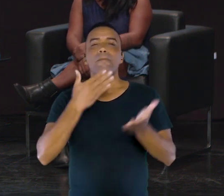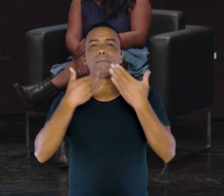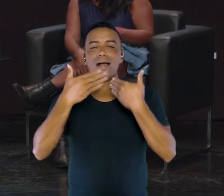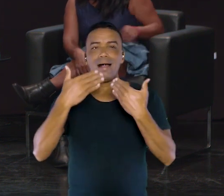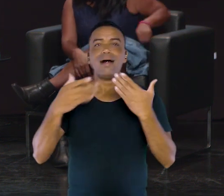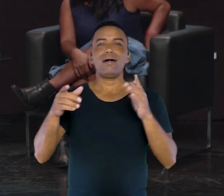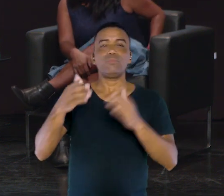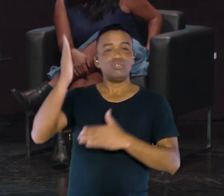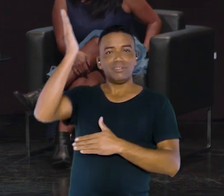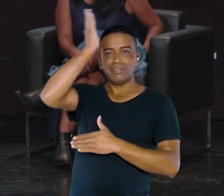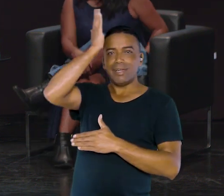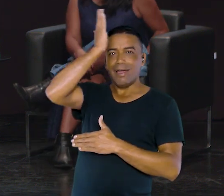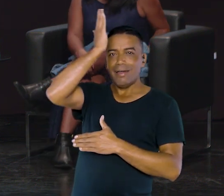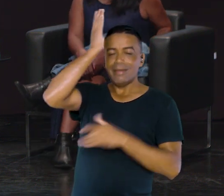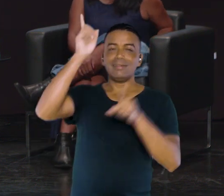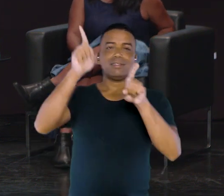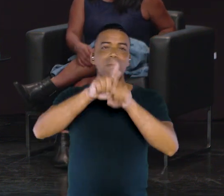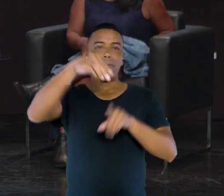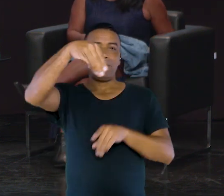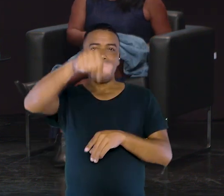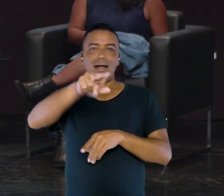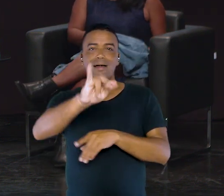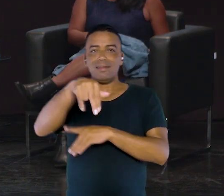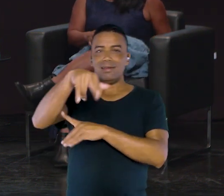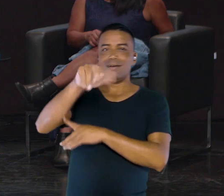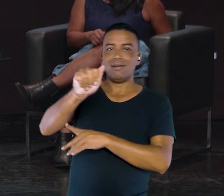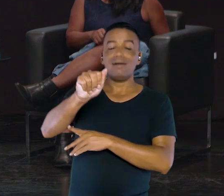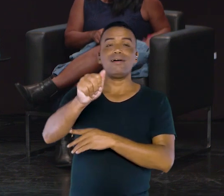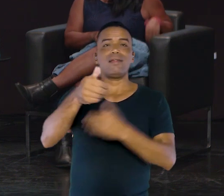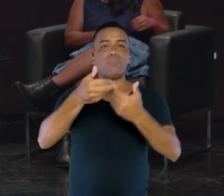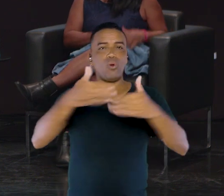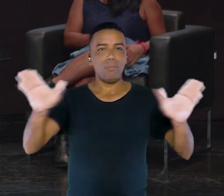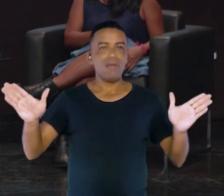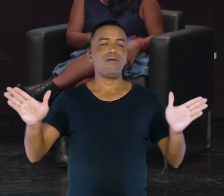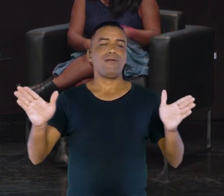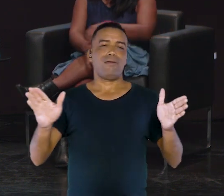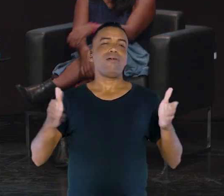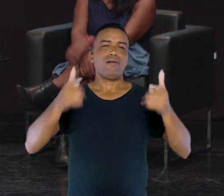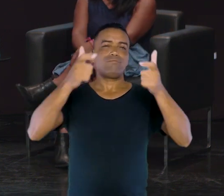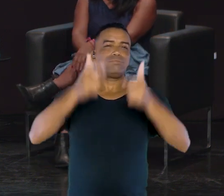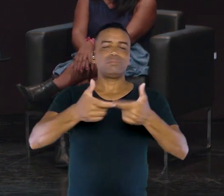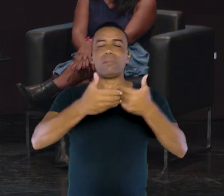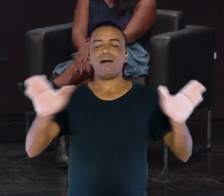Vila Mariana pelo espaço. Também estou especialmente